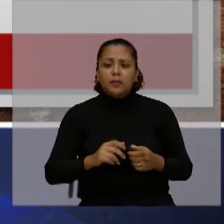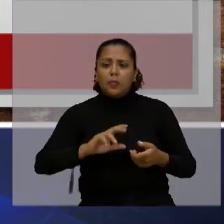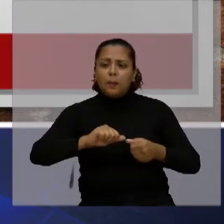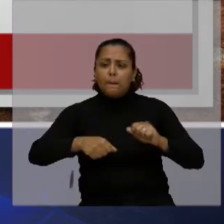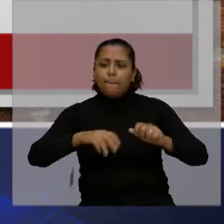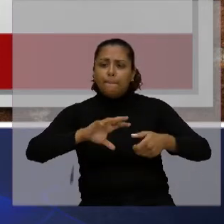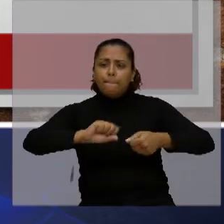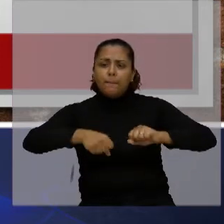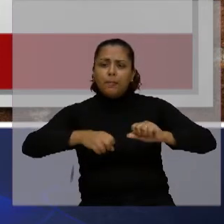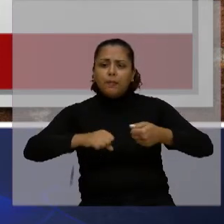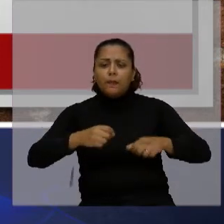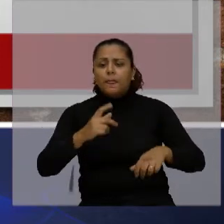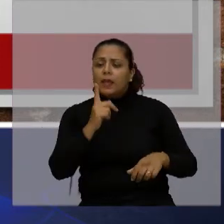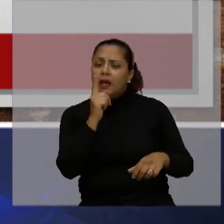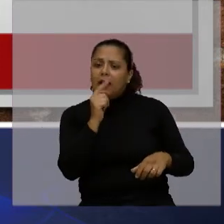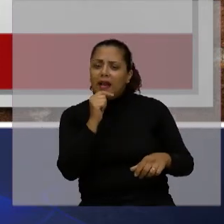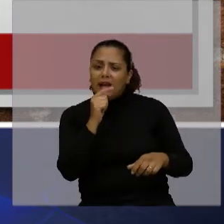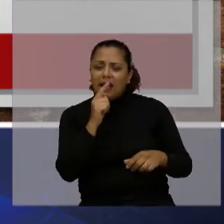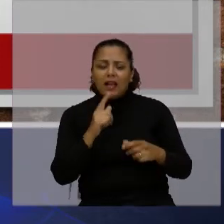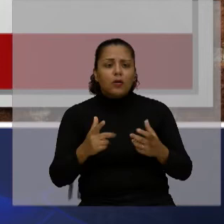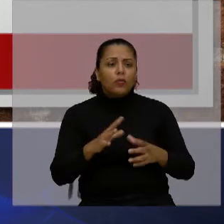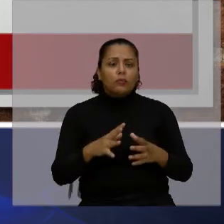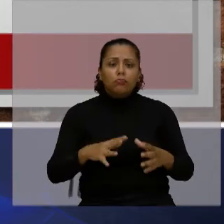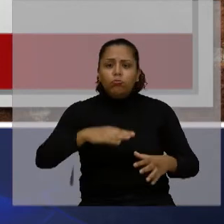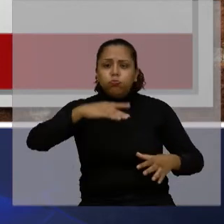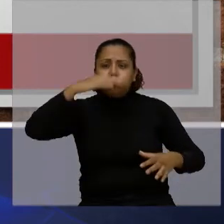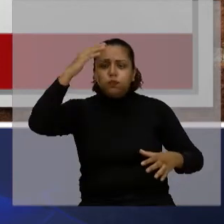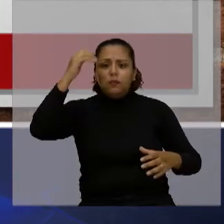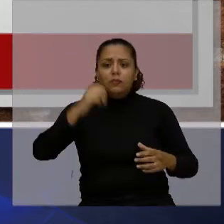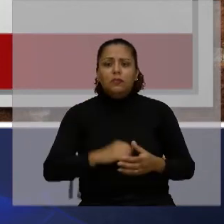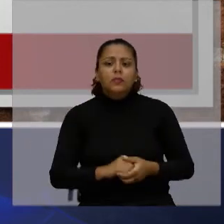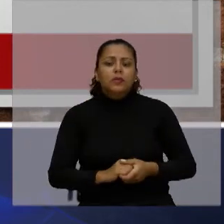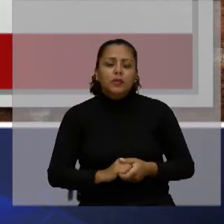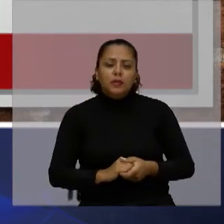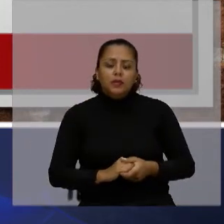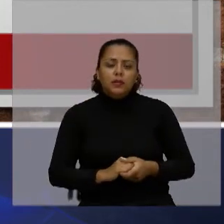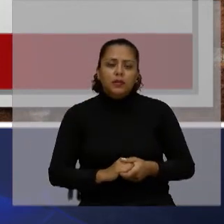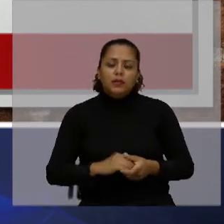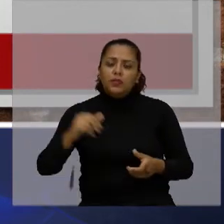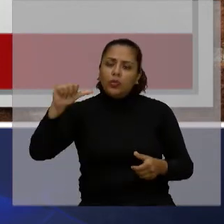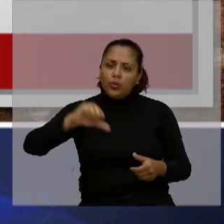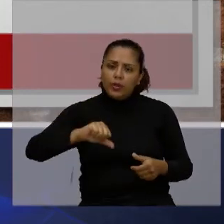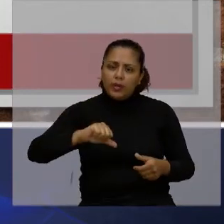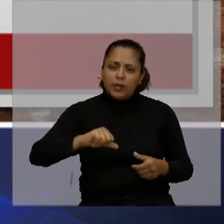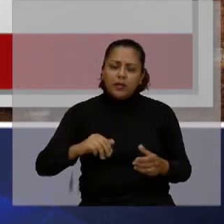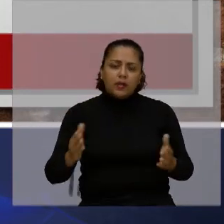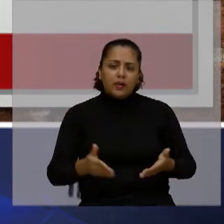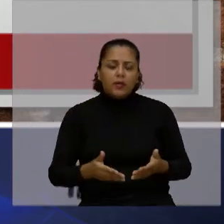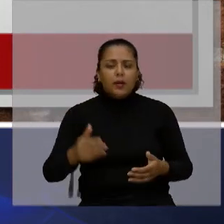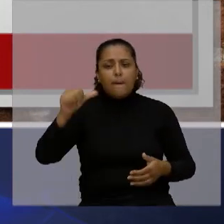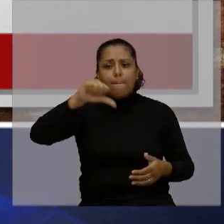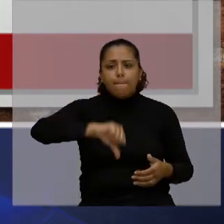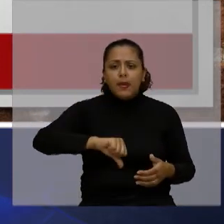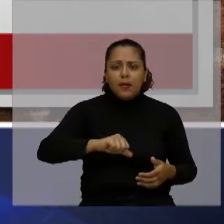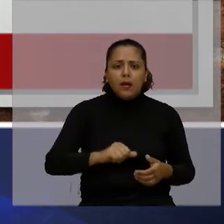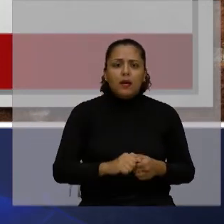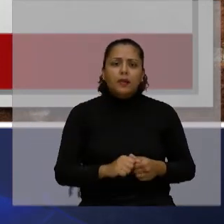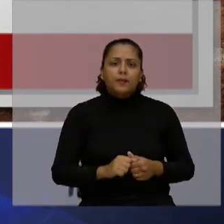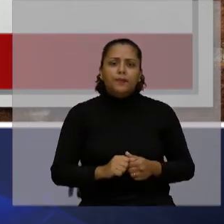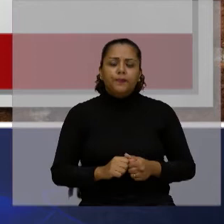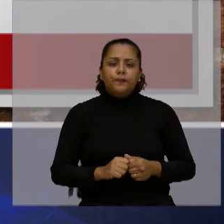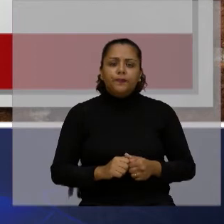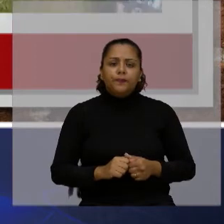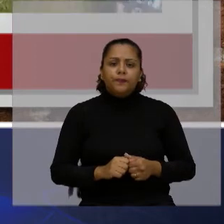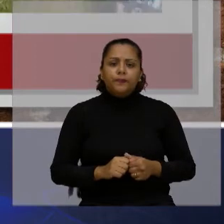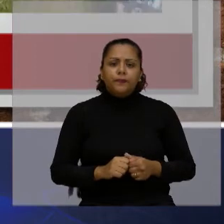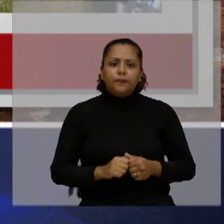nem jogar, já era ruim antes, agora ficou pior. Então, eu queria só passar um pouquinho um